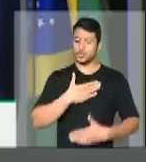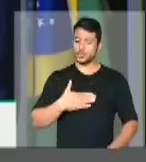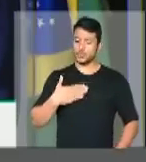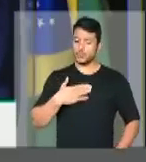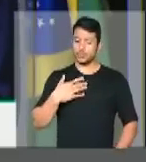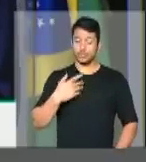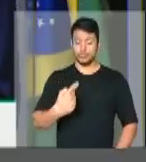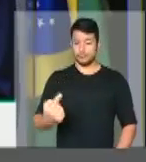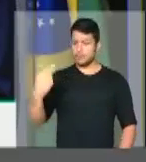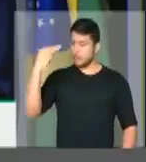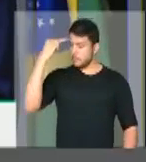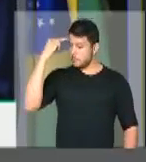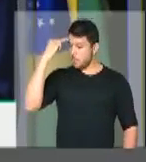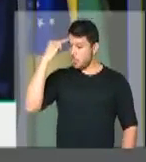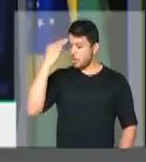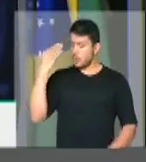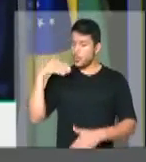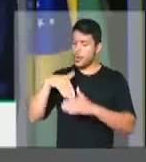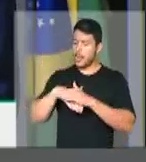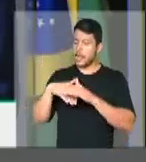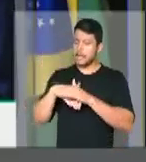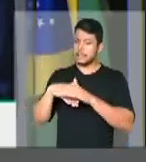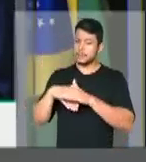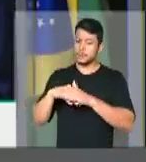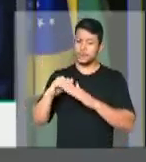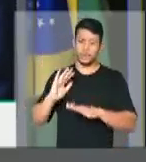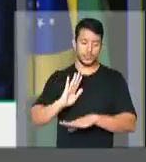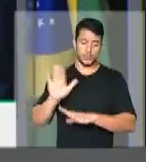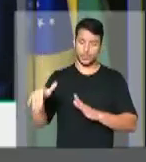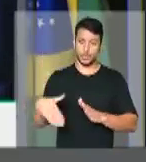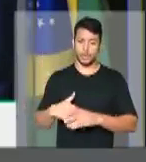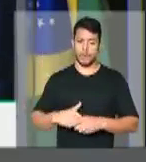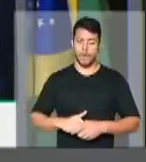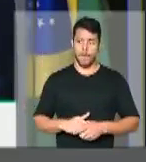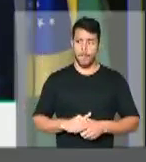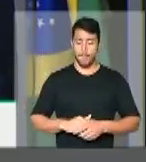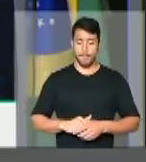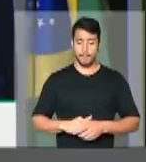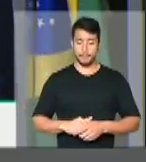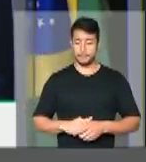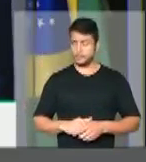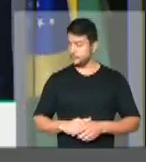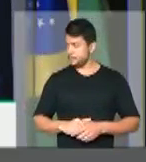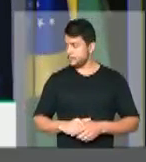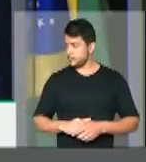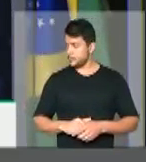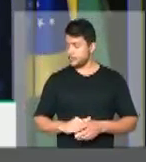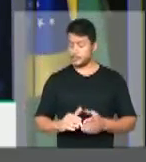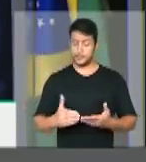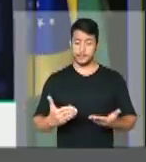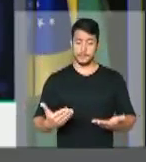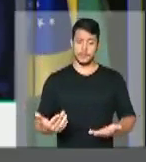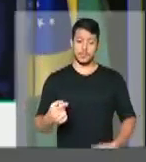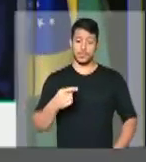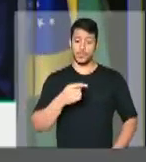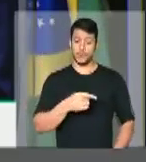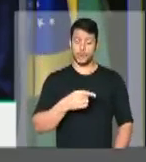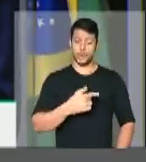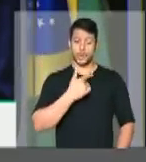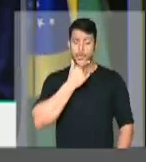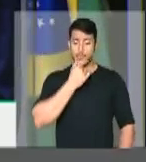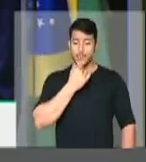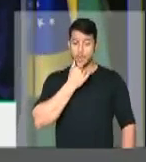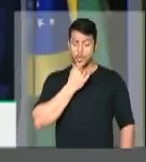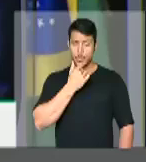seu sentido do segredo, do sigilo. Falava pouco e o homem, de